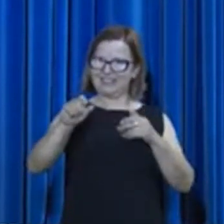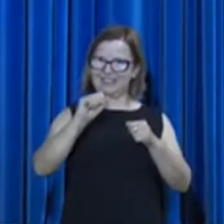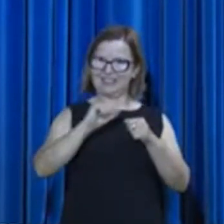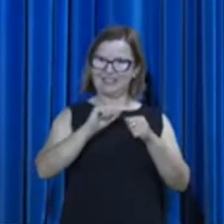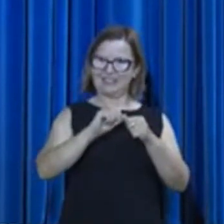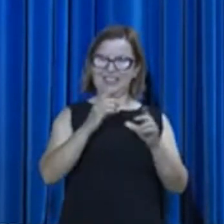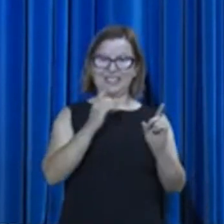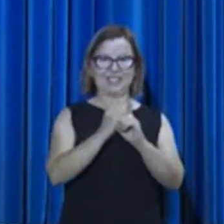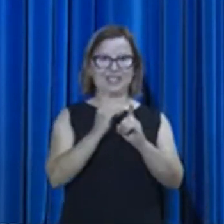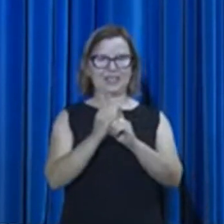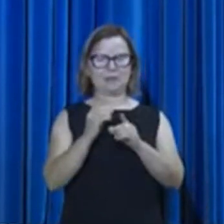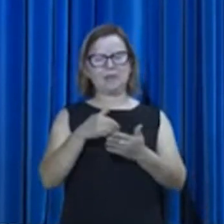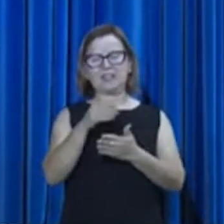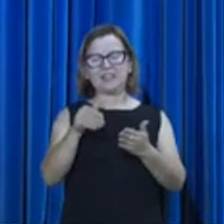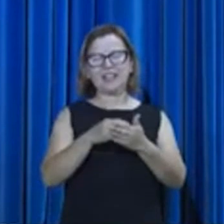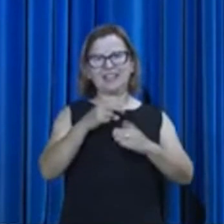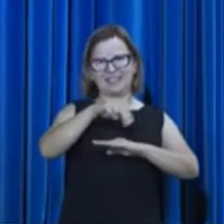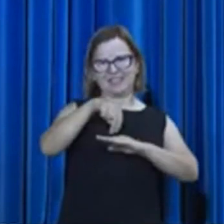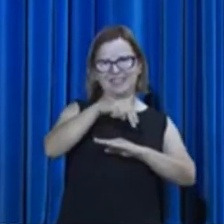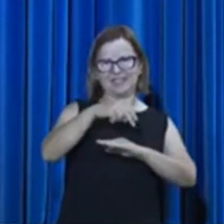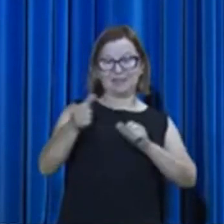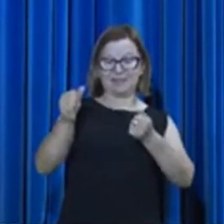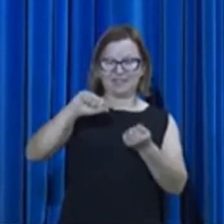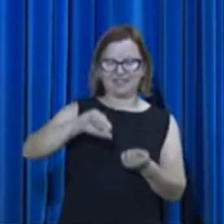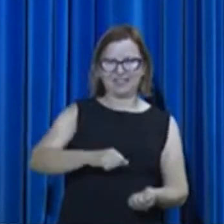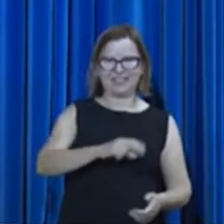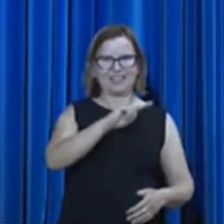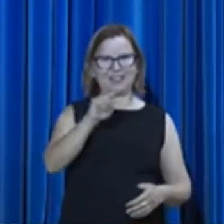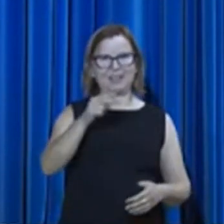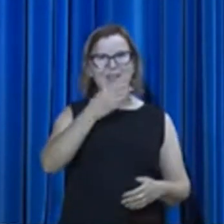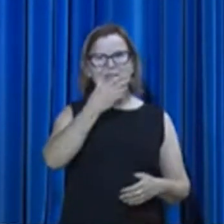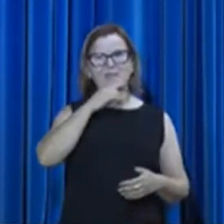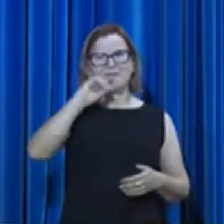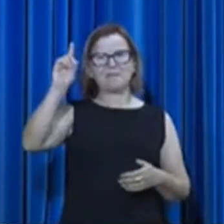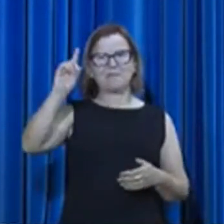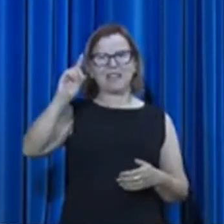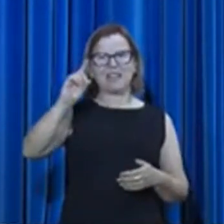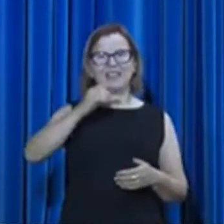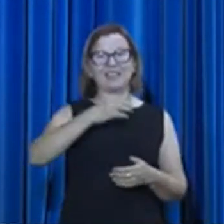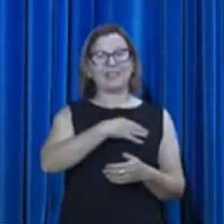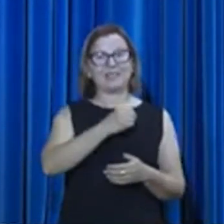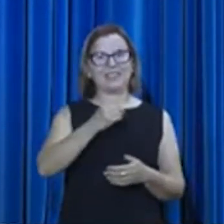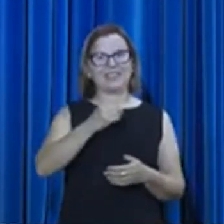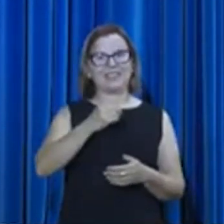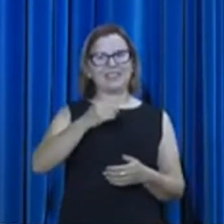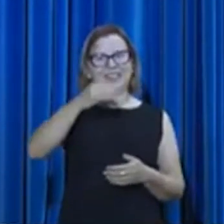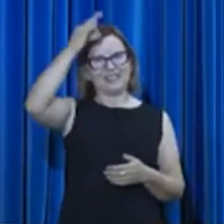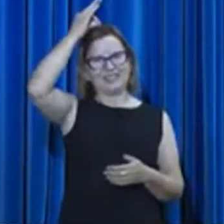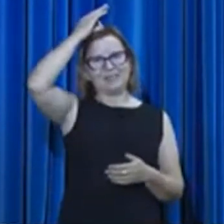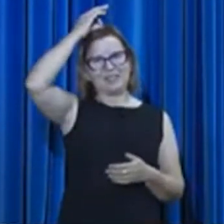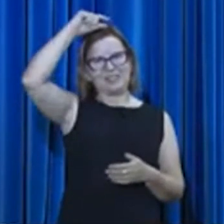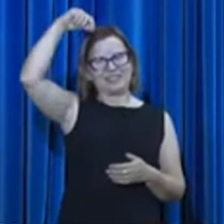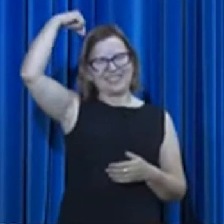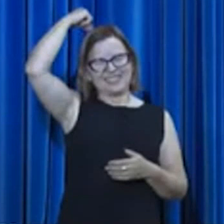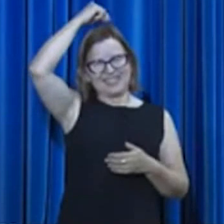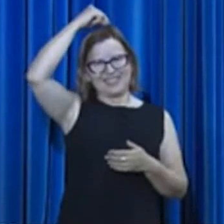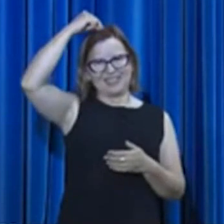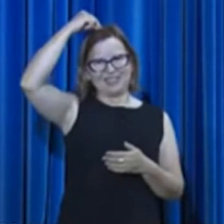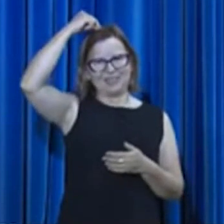de todas as nações, batizando-os em nome do Pai, e do Filho, e do Espírito